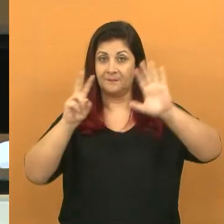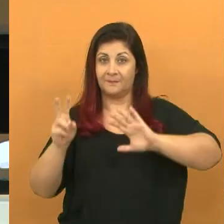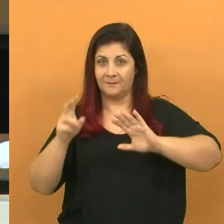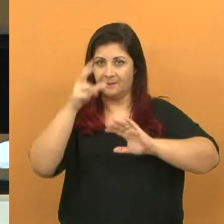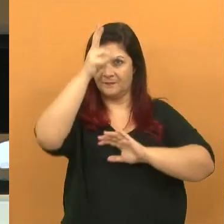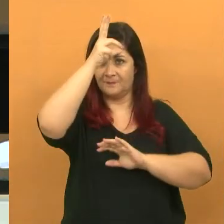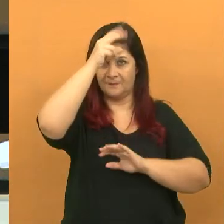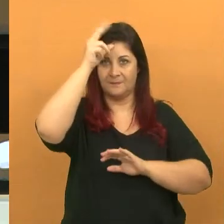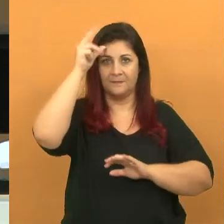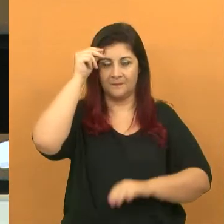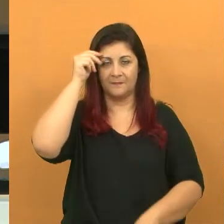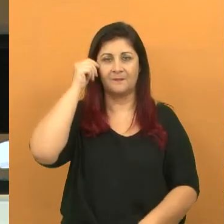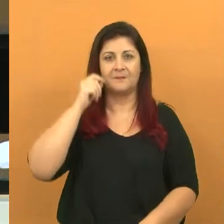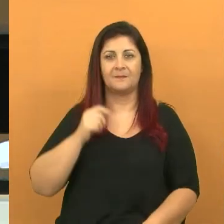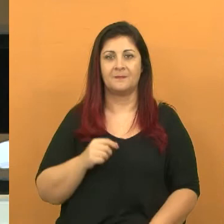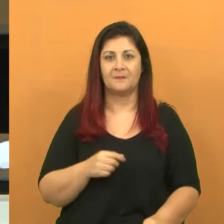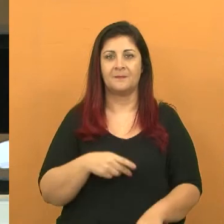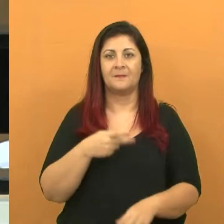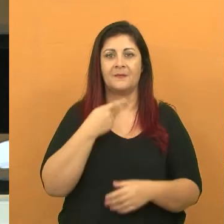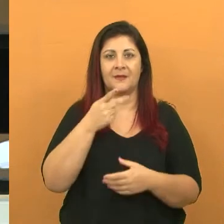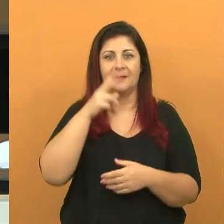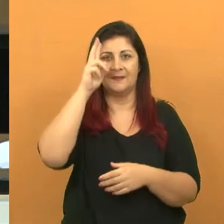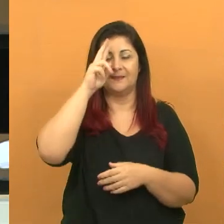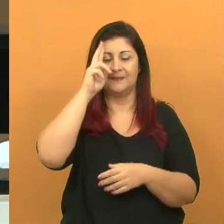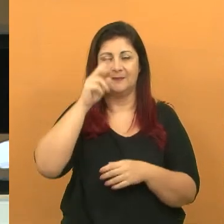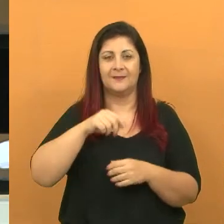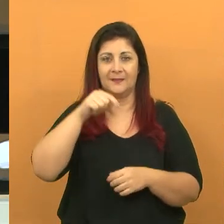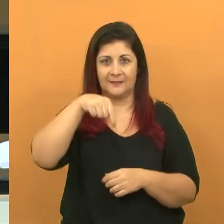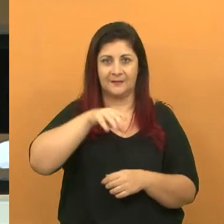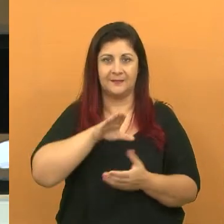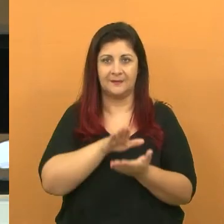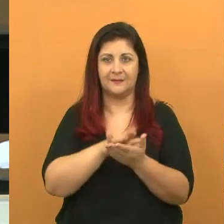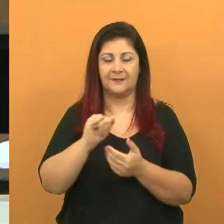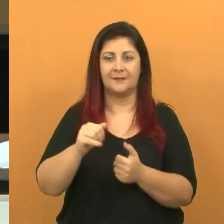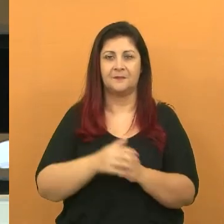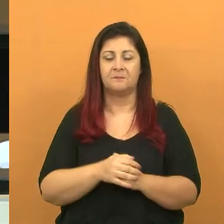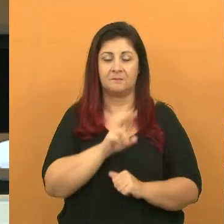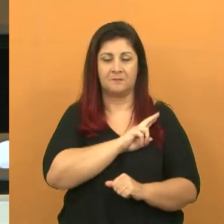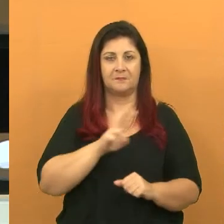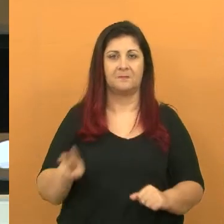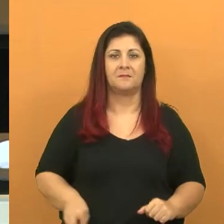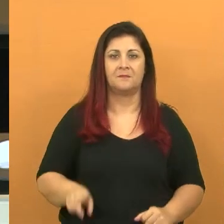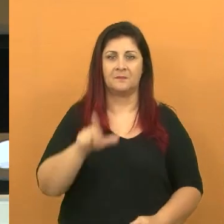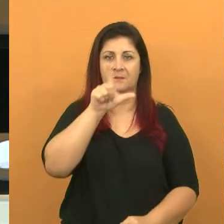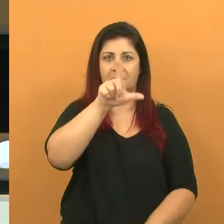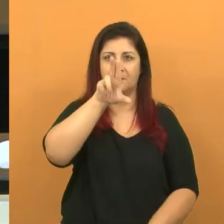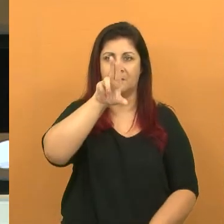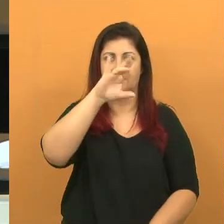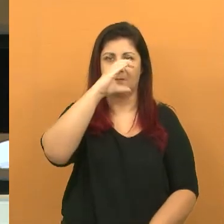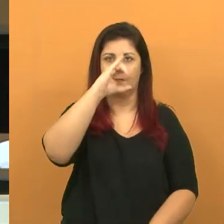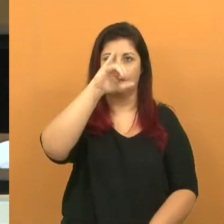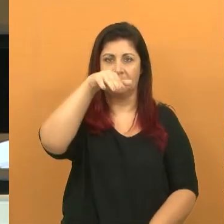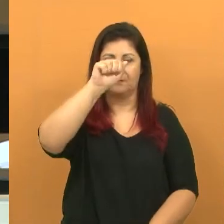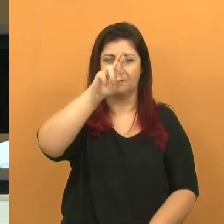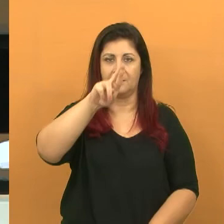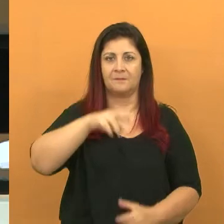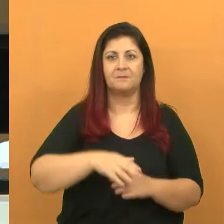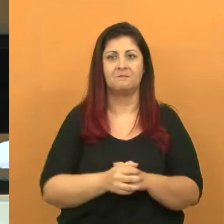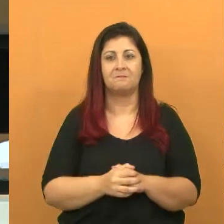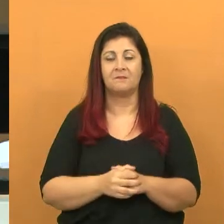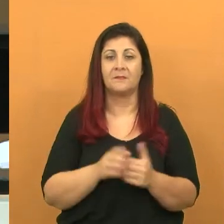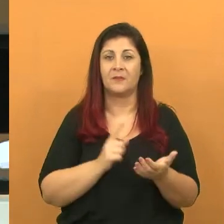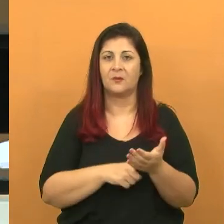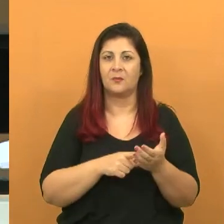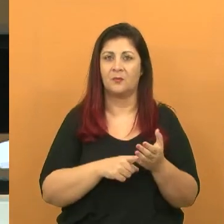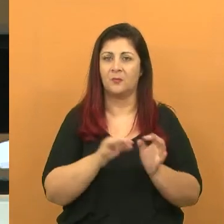dos Contadores de História na cidade de Jacareí. Autora do projeto, vereadora Lucimar Ponciano. O projeto ele